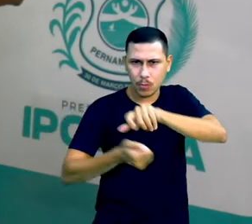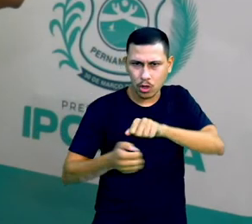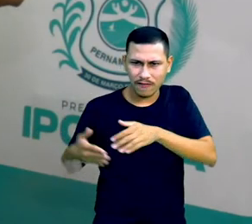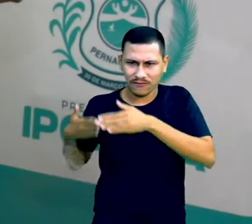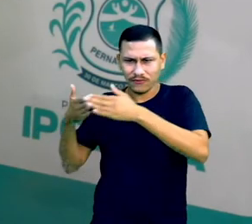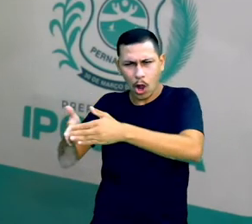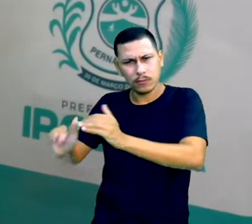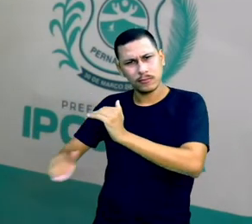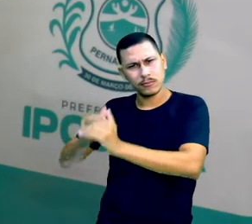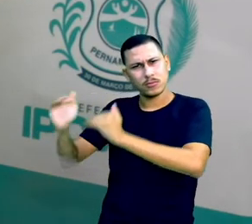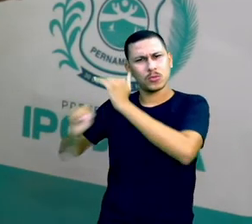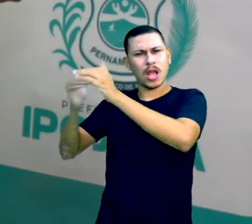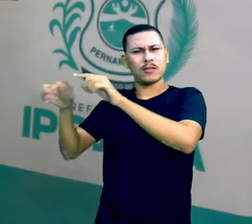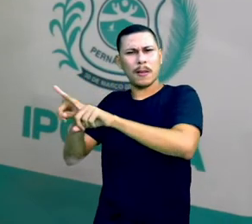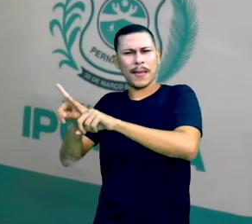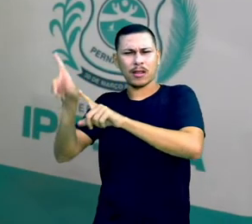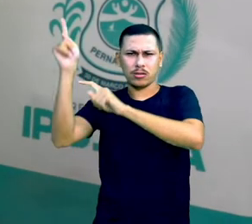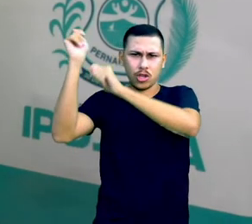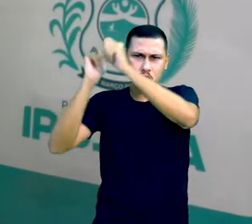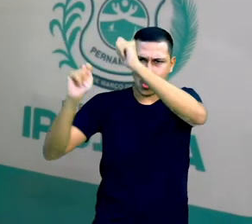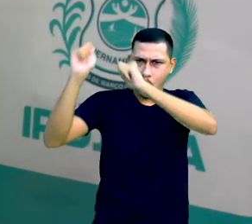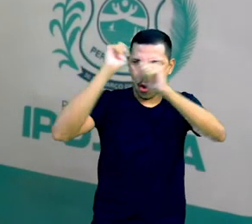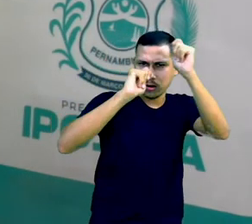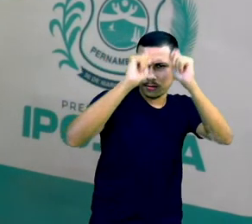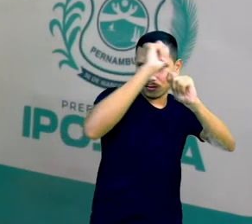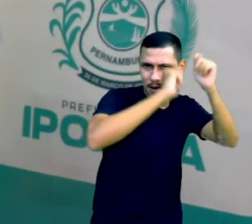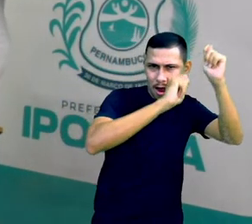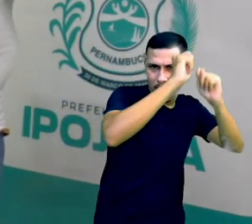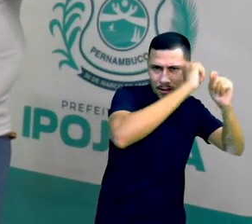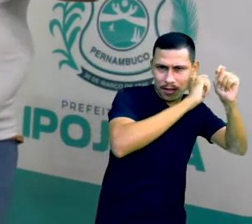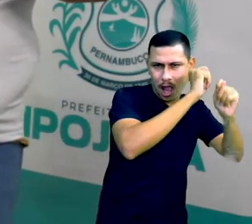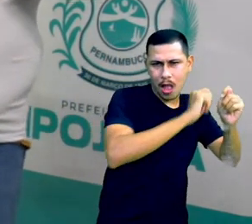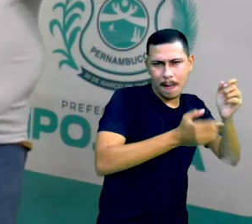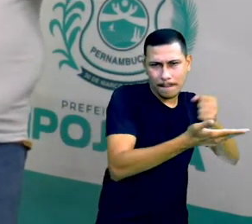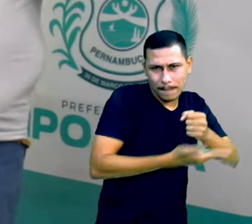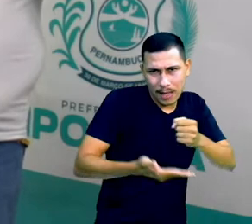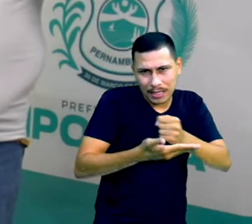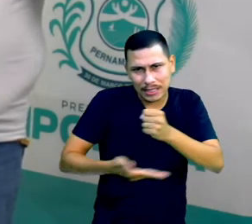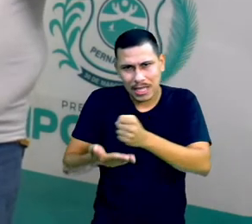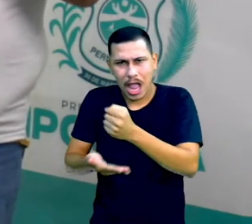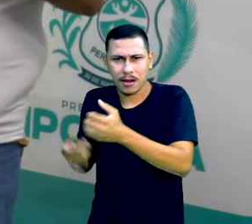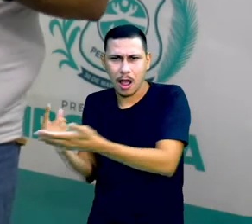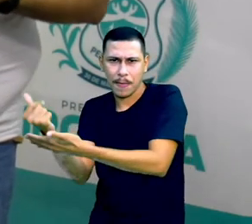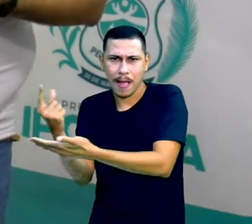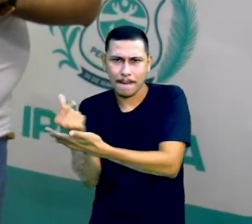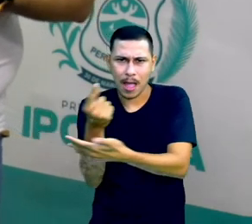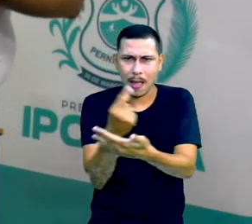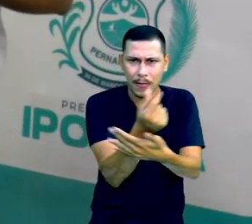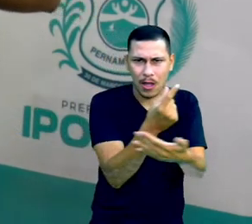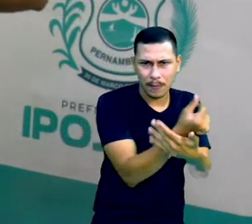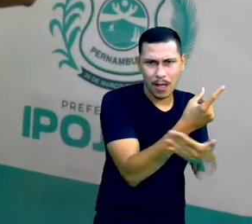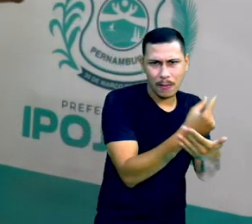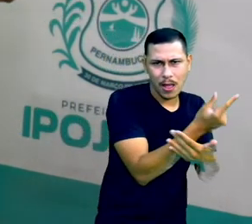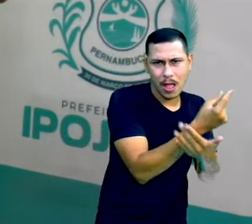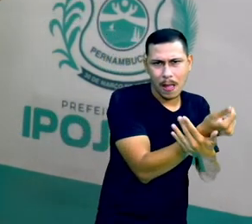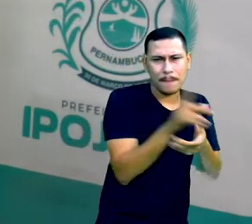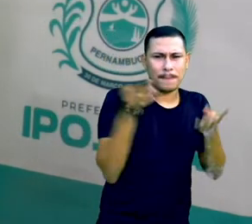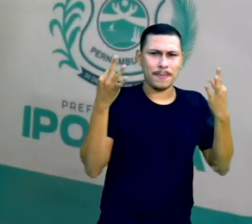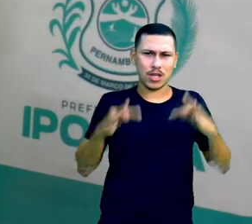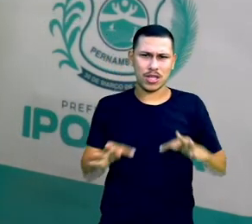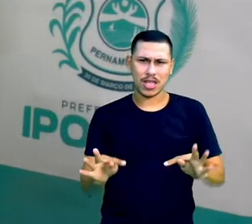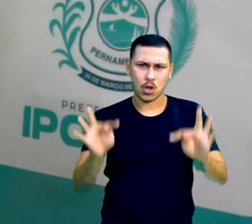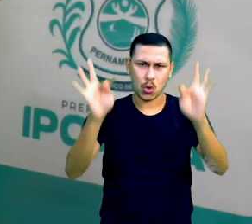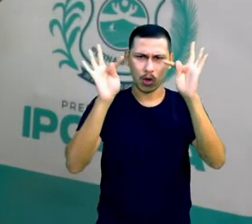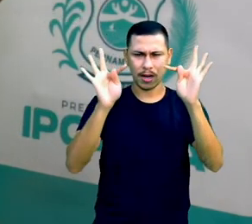esse processo de industrialização baseado no investimento de alta tecnologia. A